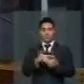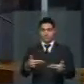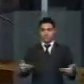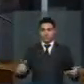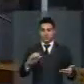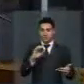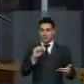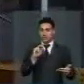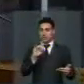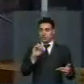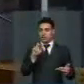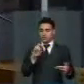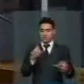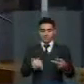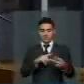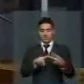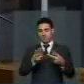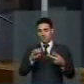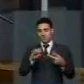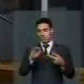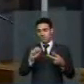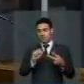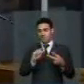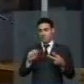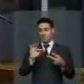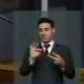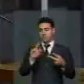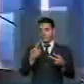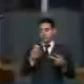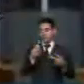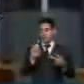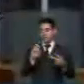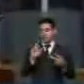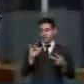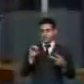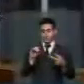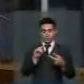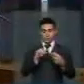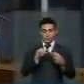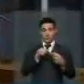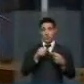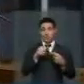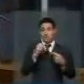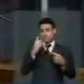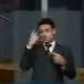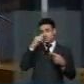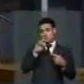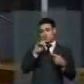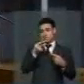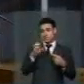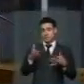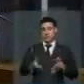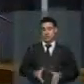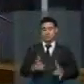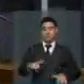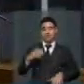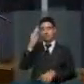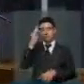e um beato, Frederico Ozanam. São Vicente nasceu numa aldeia no sul da França